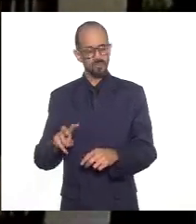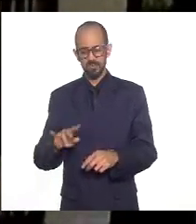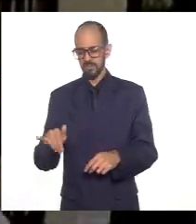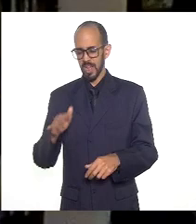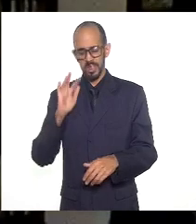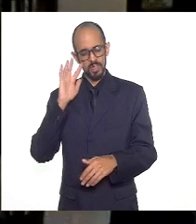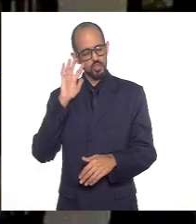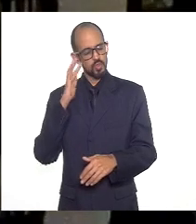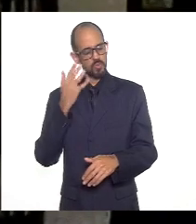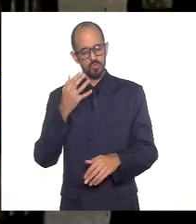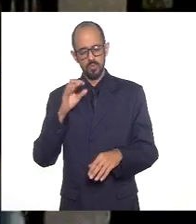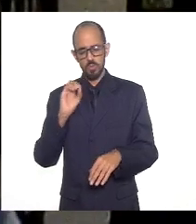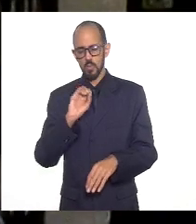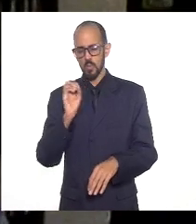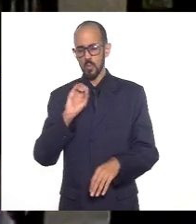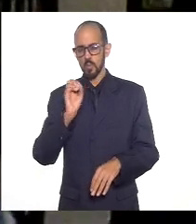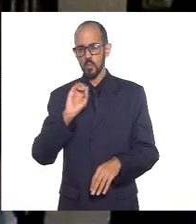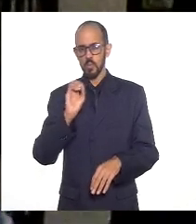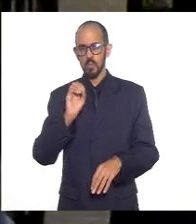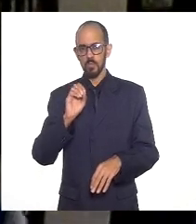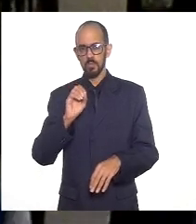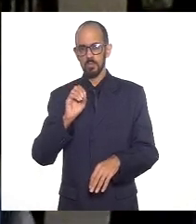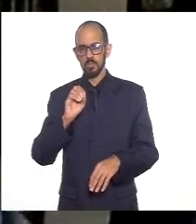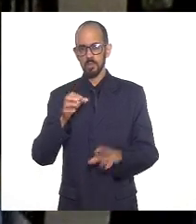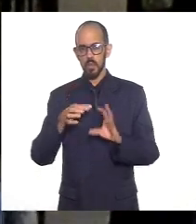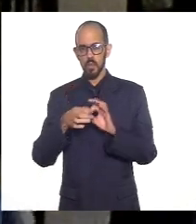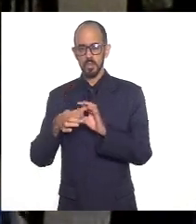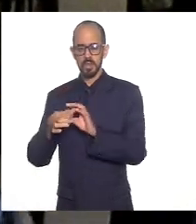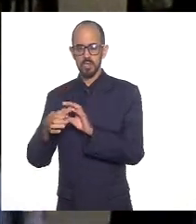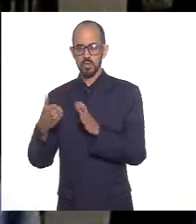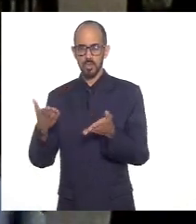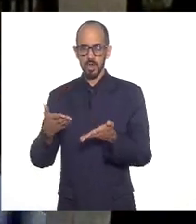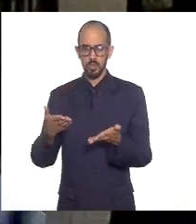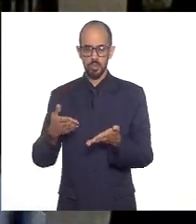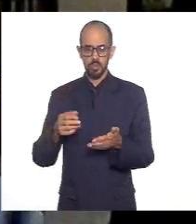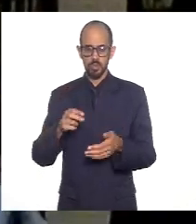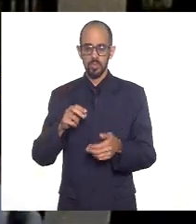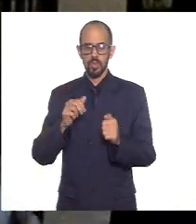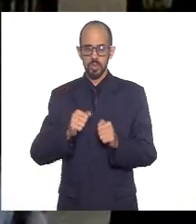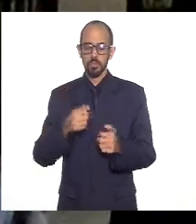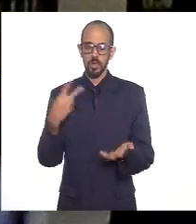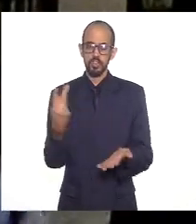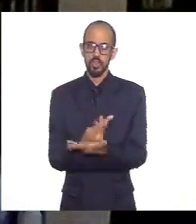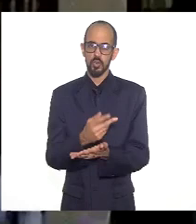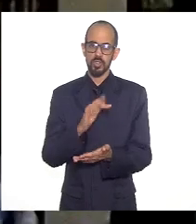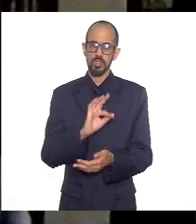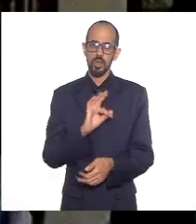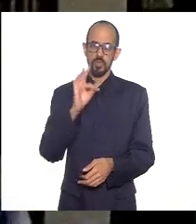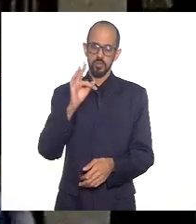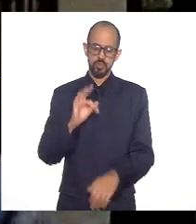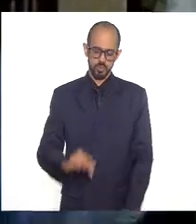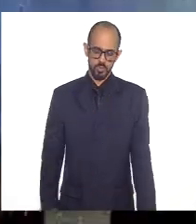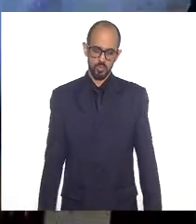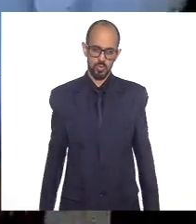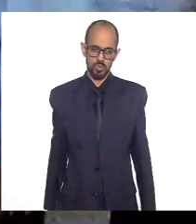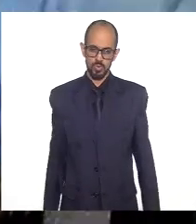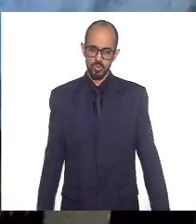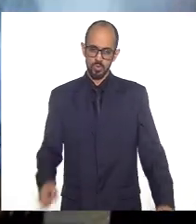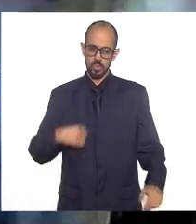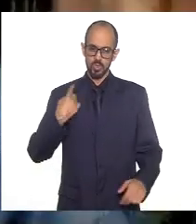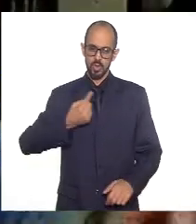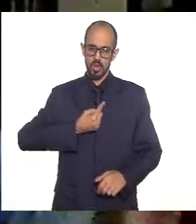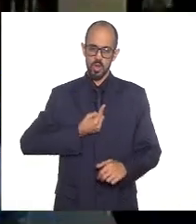a situação que nos encontramos e o que poderá vir ainda no futuro que a